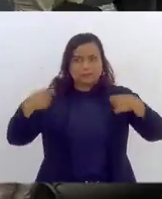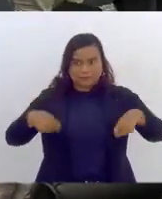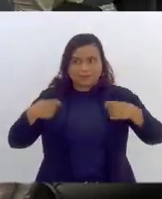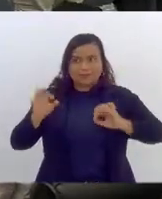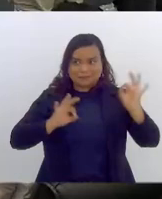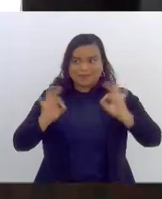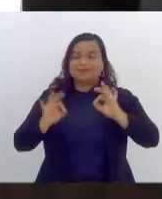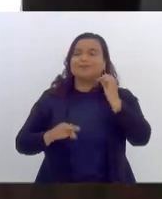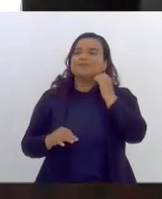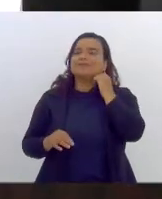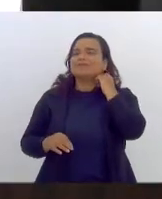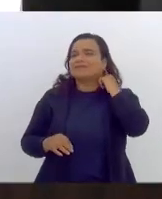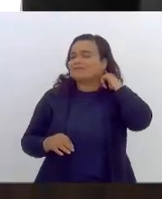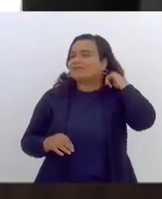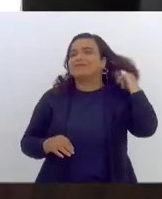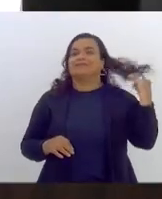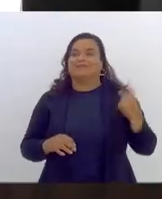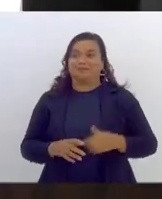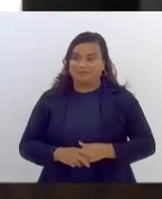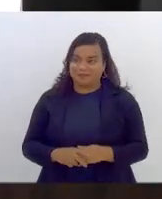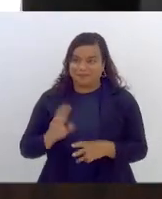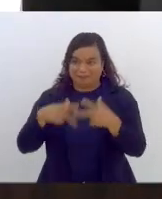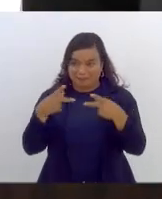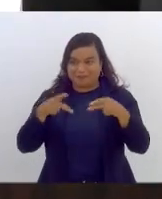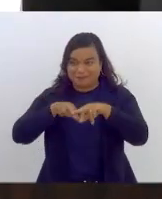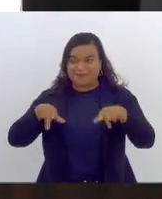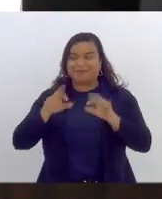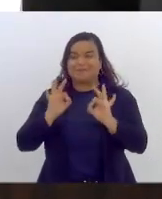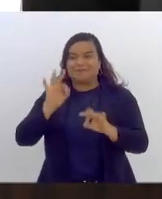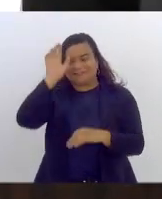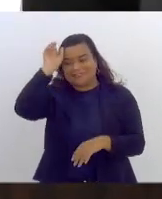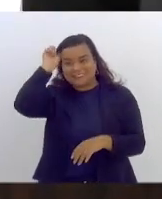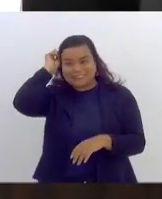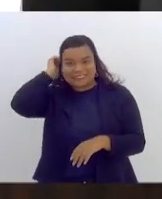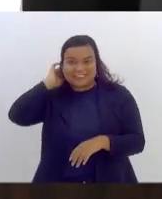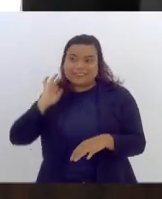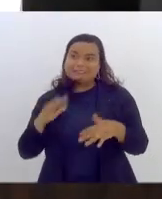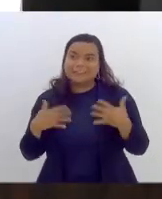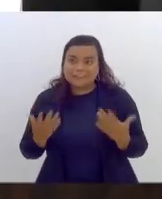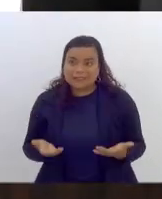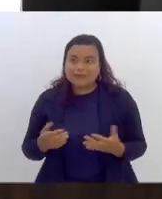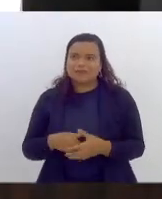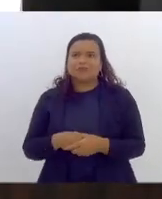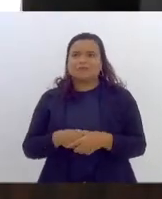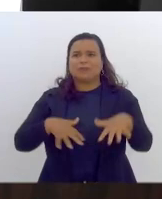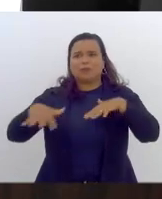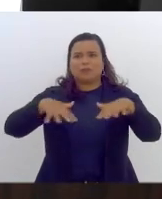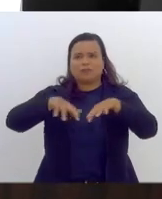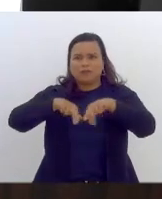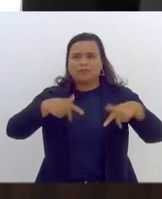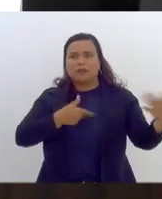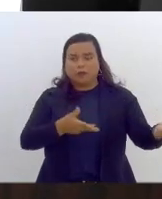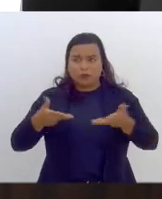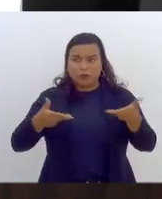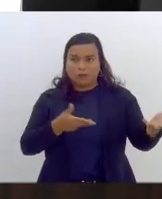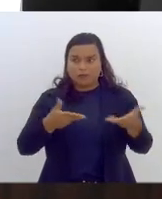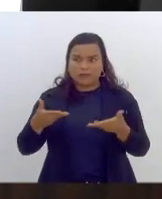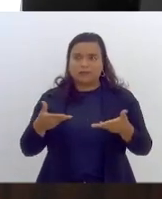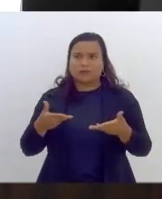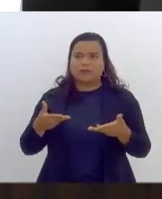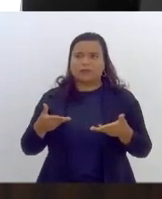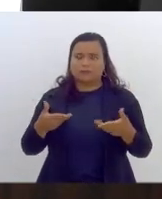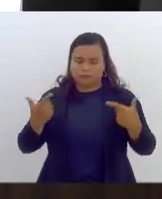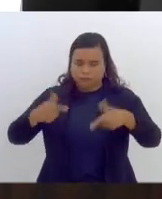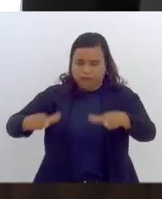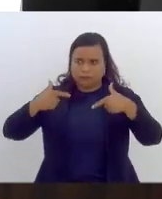aí. Muitos presentes, imagens. Bom, e os outros movimentos eu vou convidar para estarem aqui na